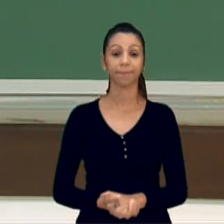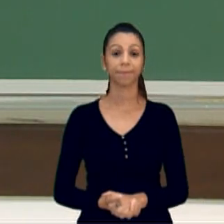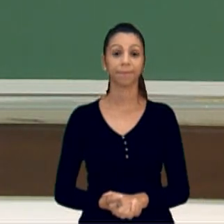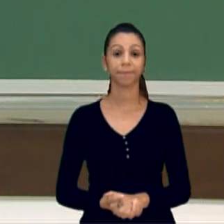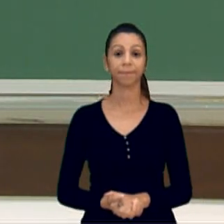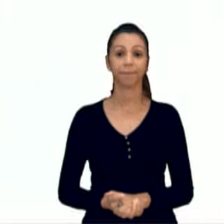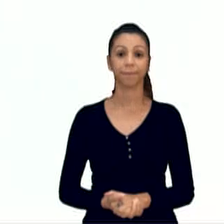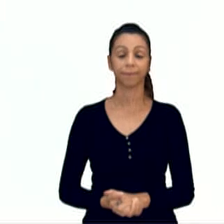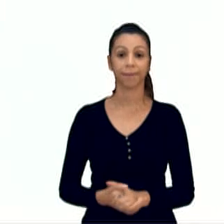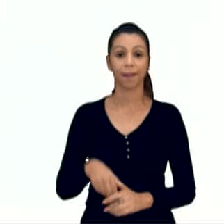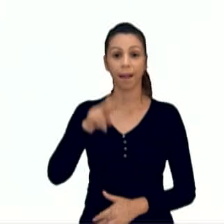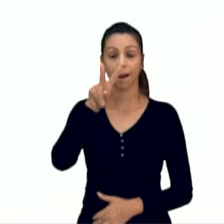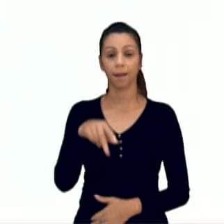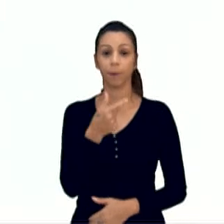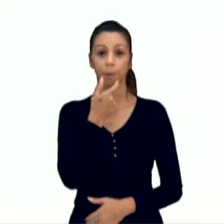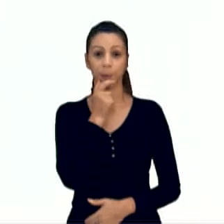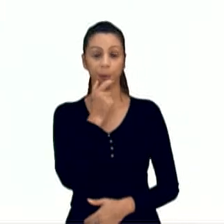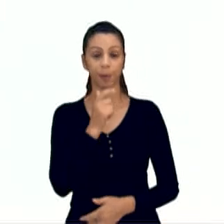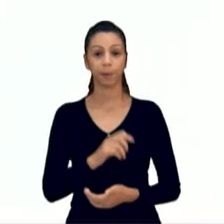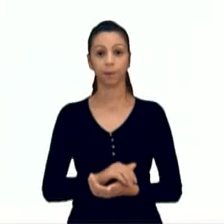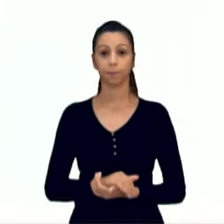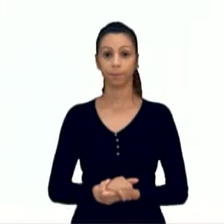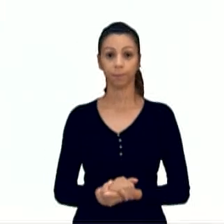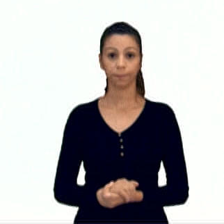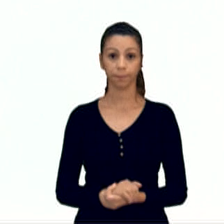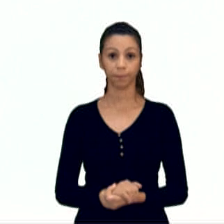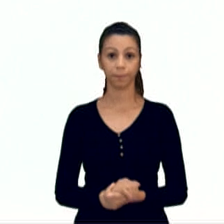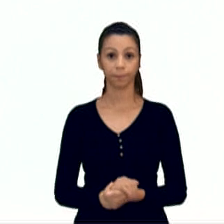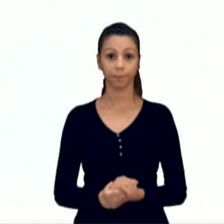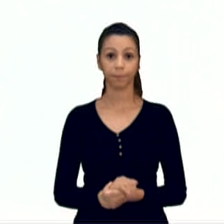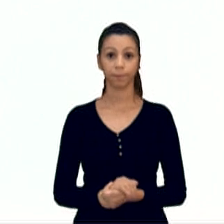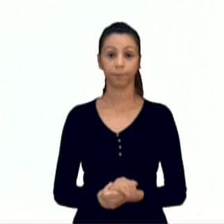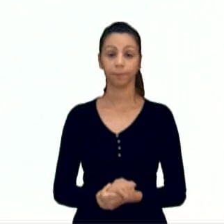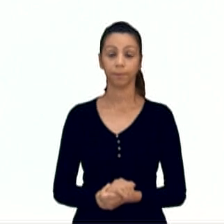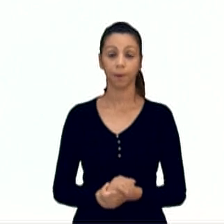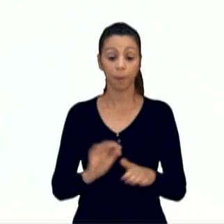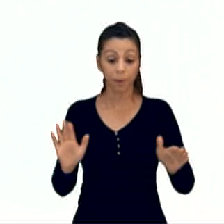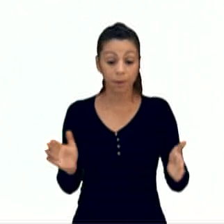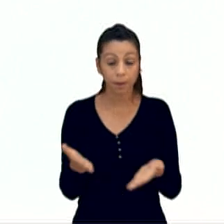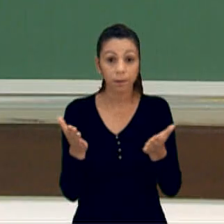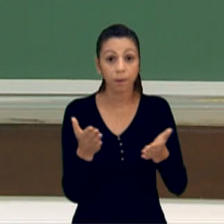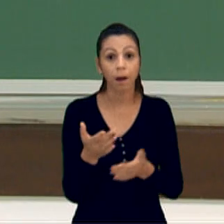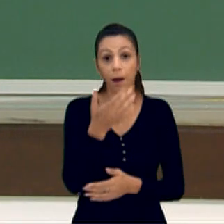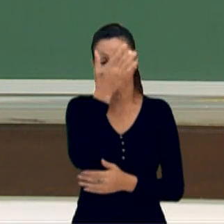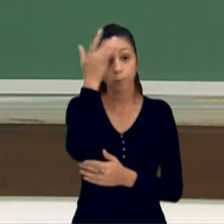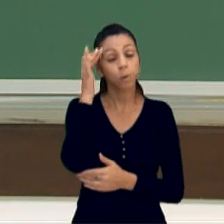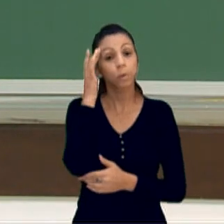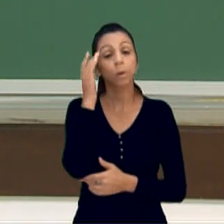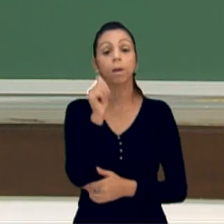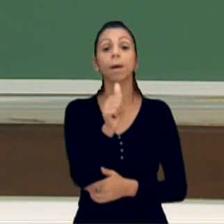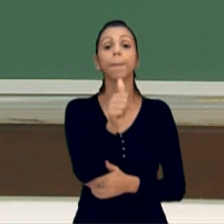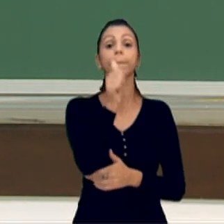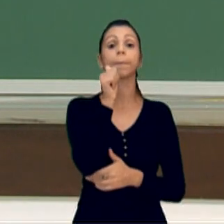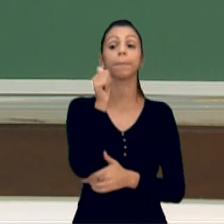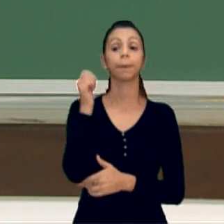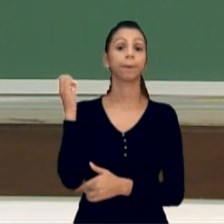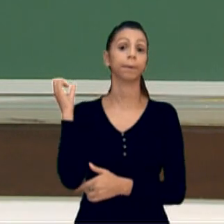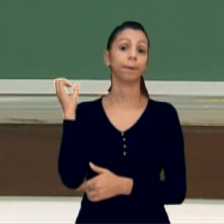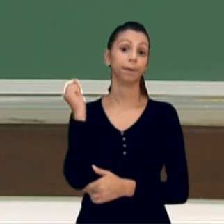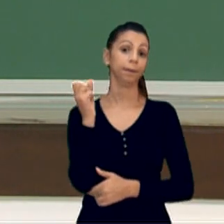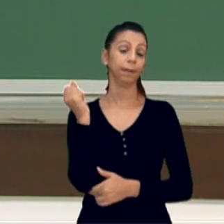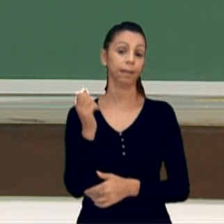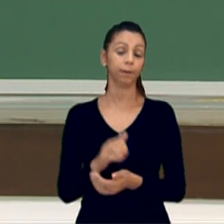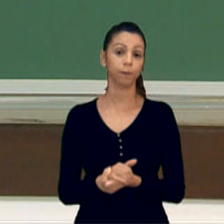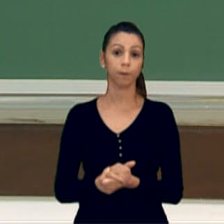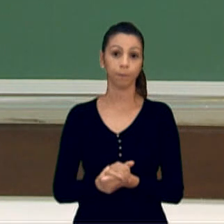So, the correct answer is encourage people to drink milk. Incentivar as pessoas a beber leite. Gente, essa campanha teve um sucesso,